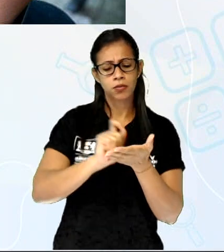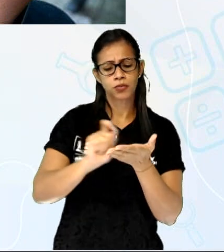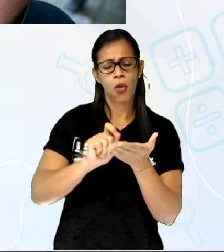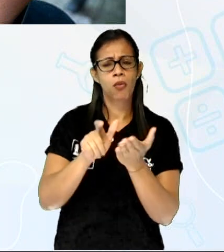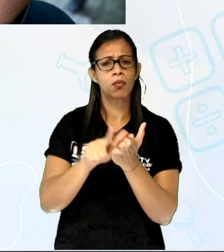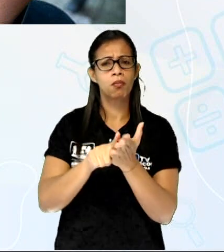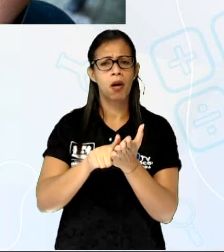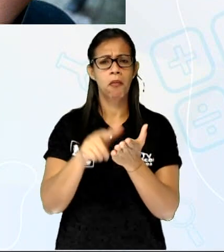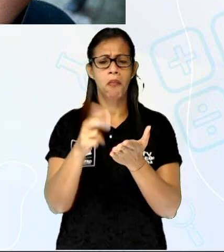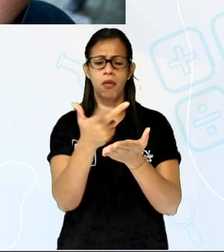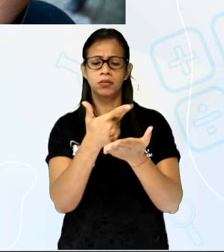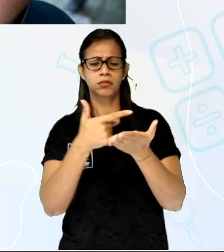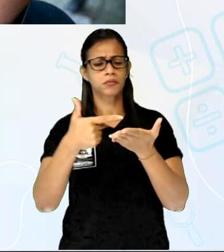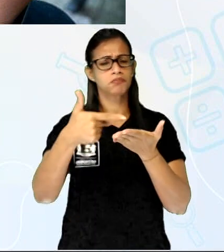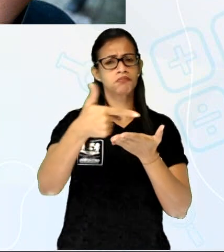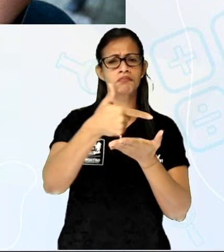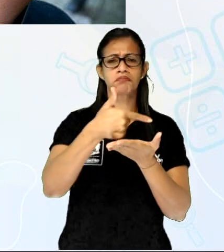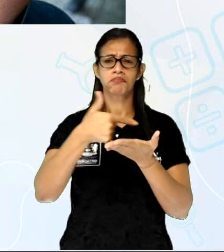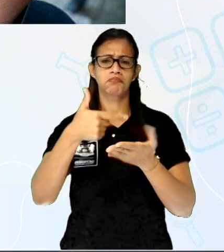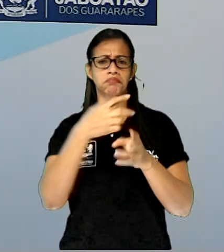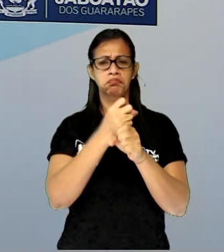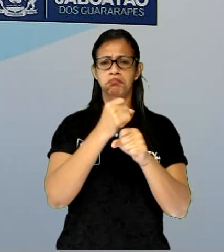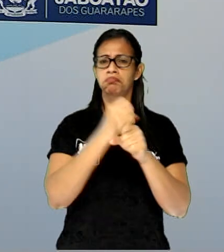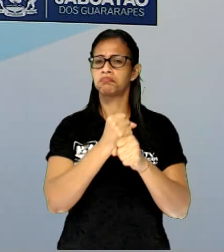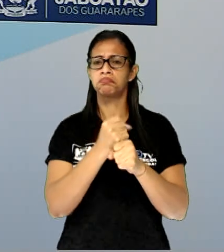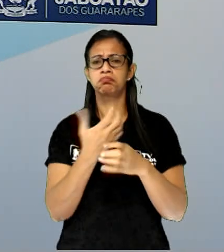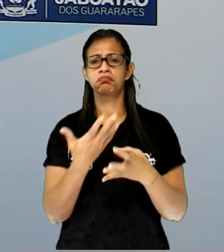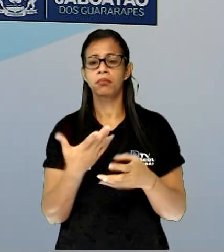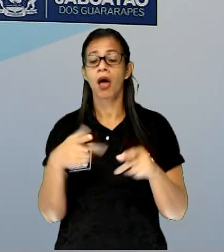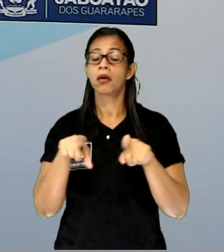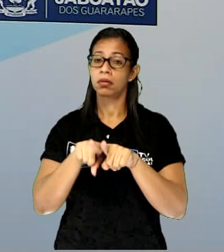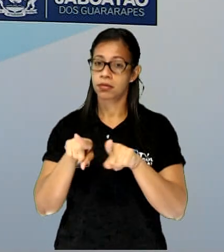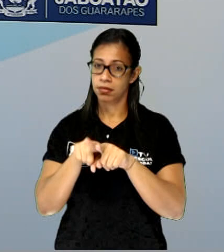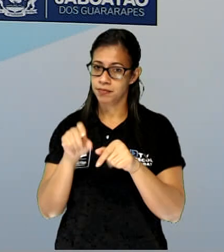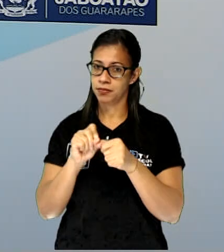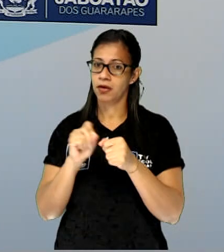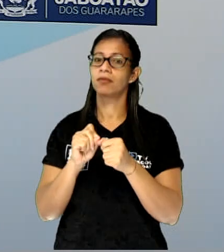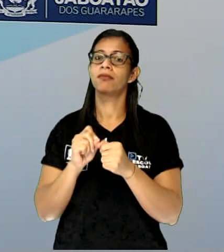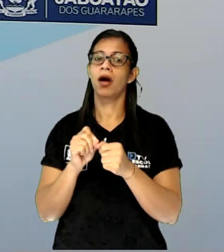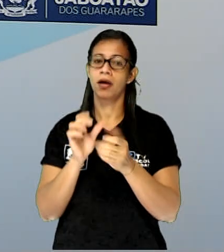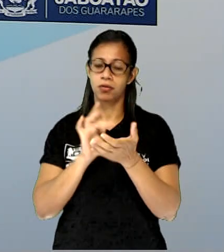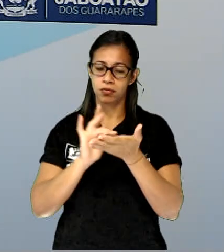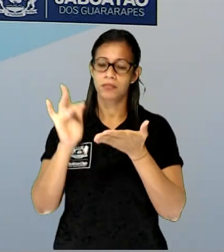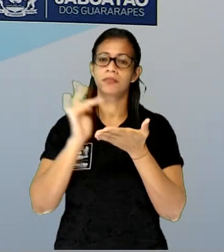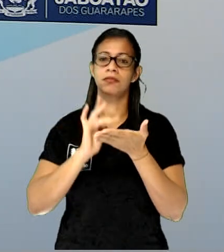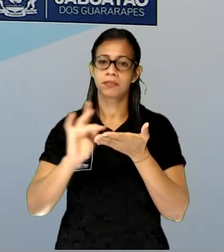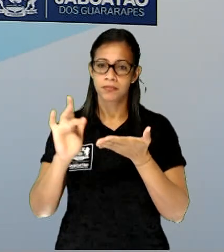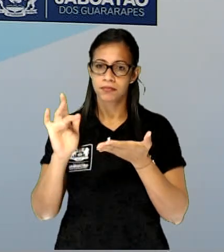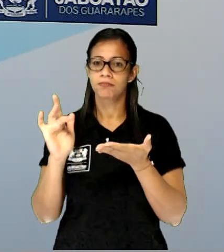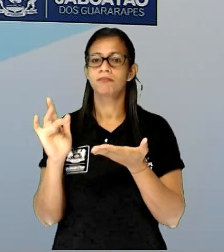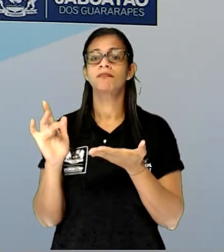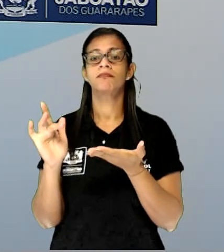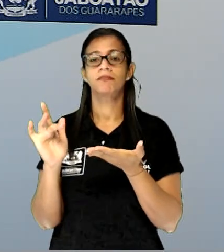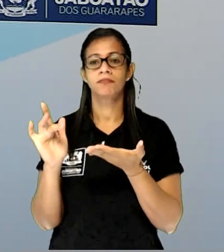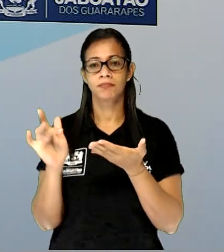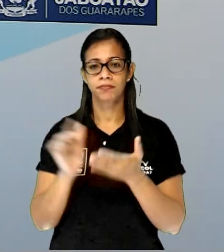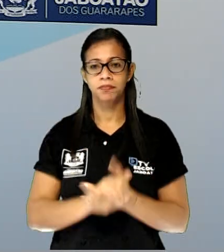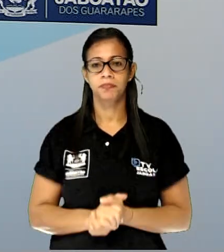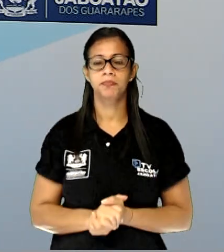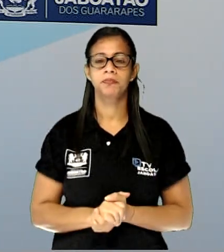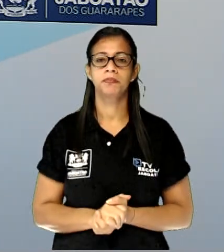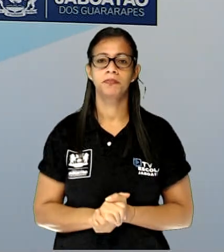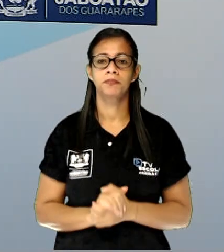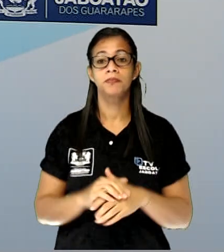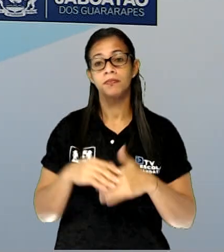desenhar, fazer conta, a gente também faz no tablet. O tablet virou uma folha de papel, digamos assim. Né?